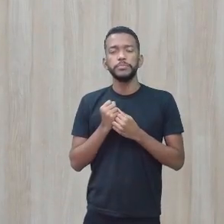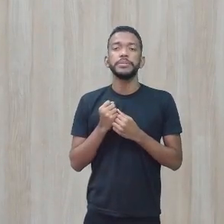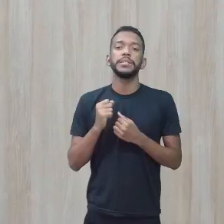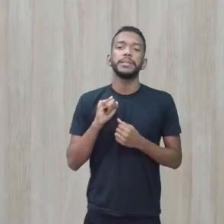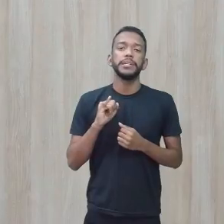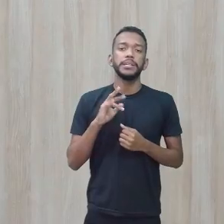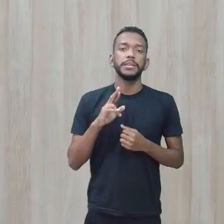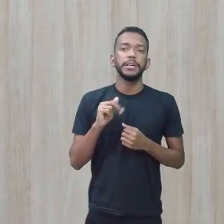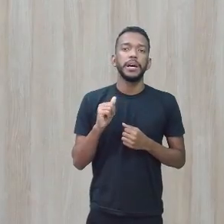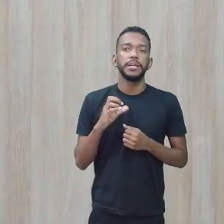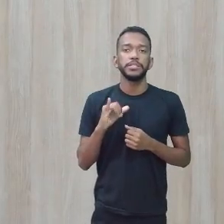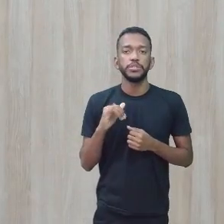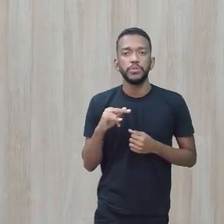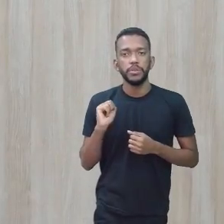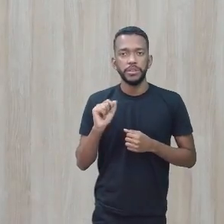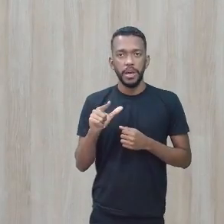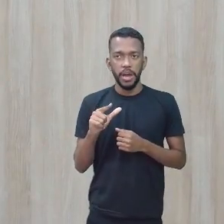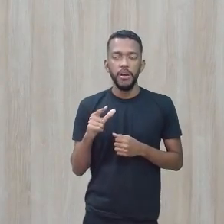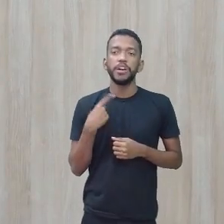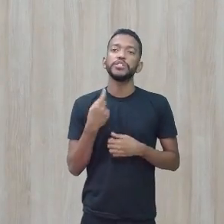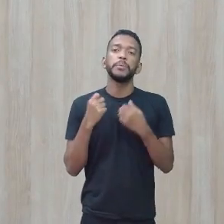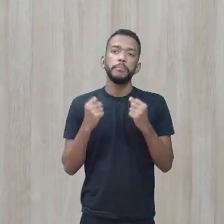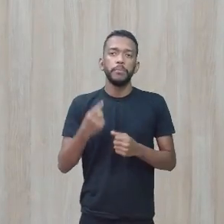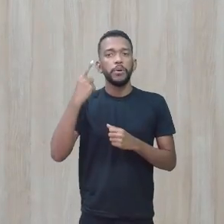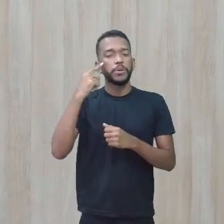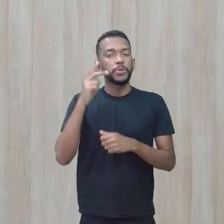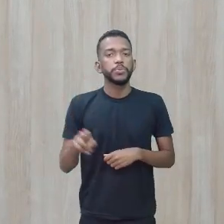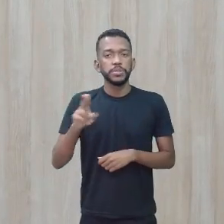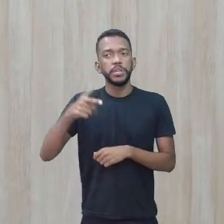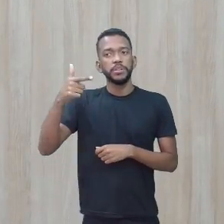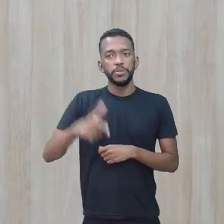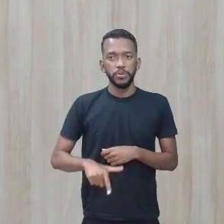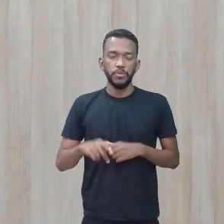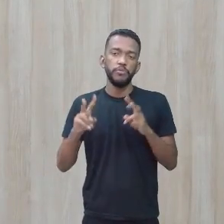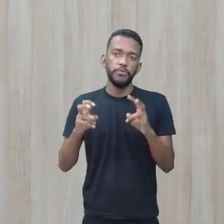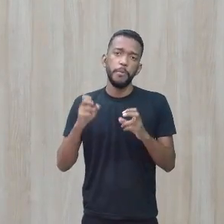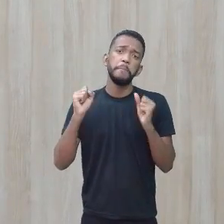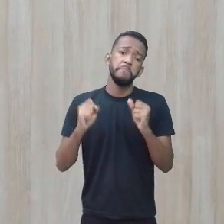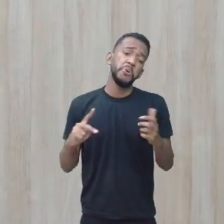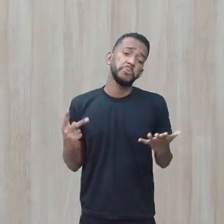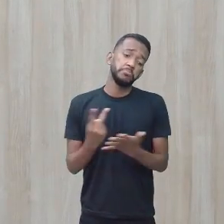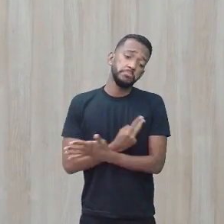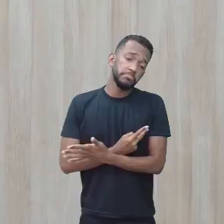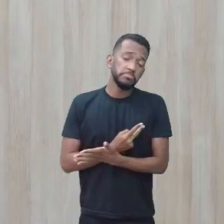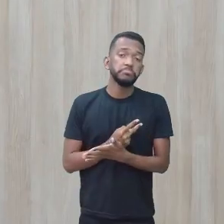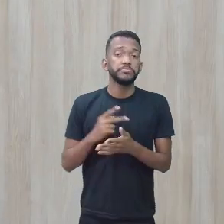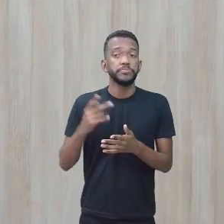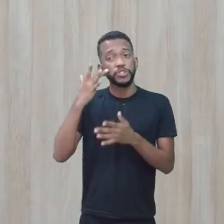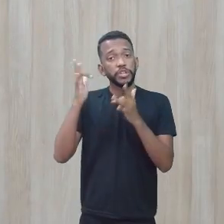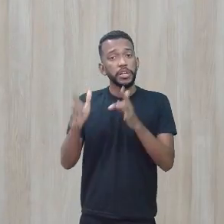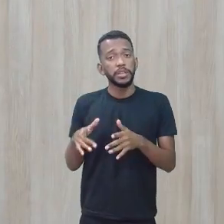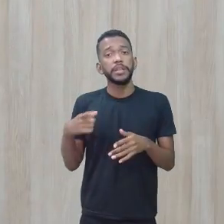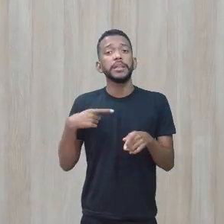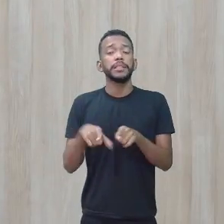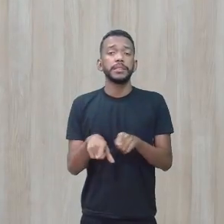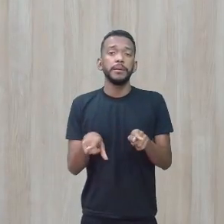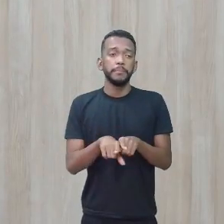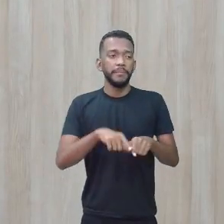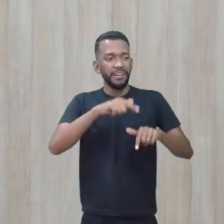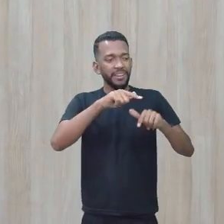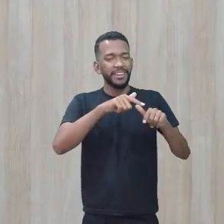pode reutilizar aquele material que a gente talvez fosse descartar, um resíduo